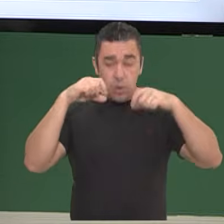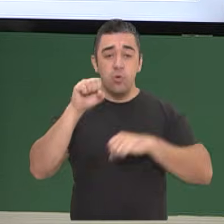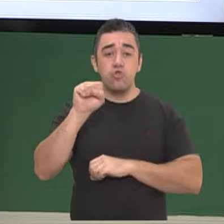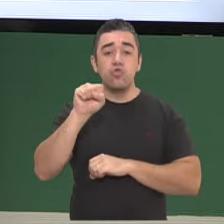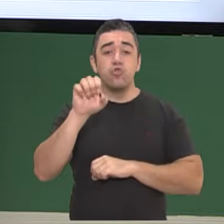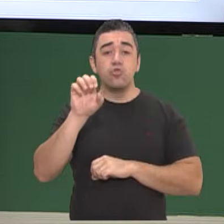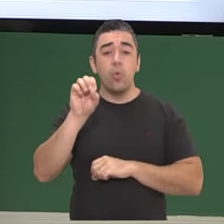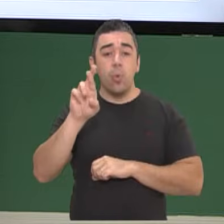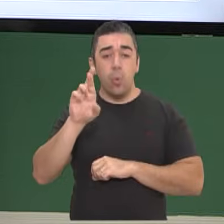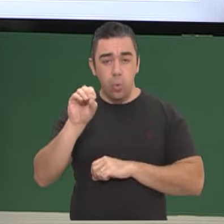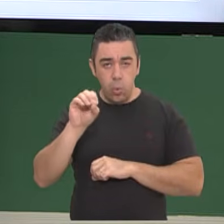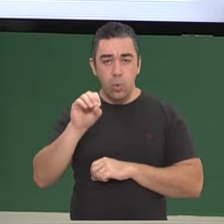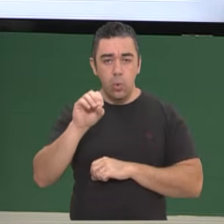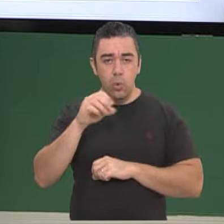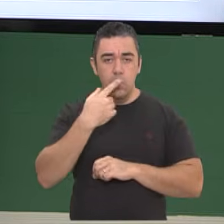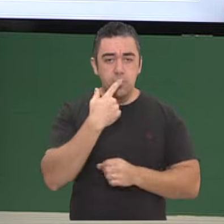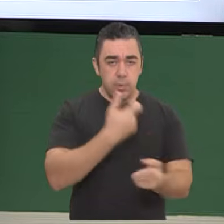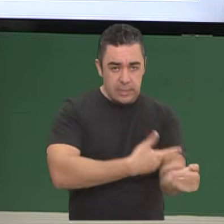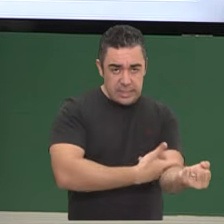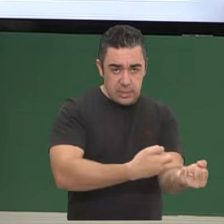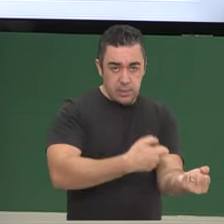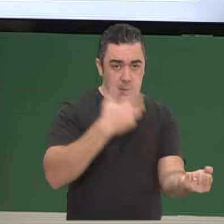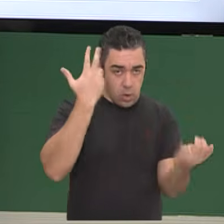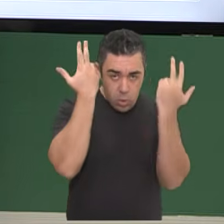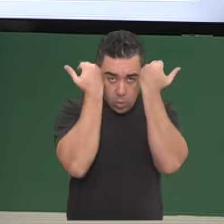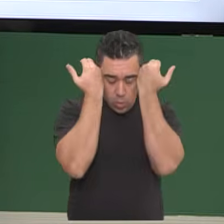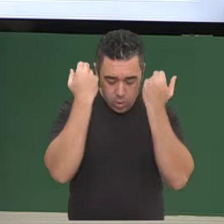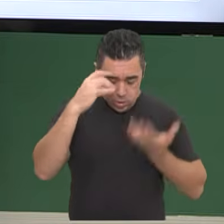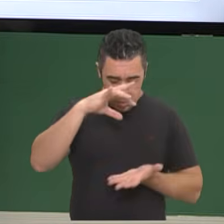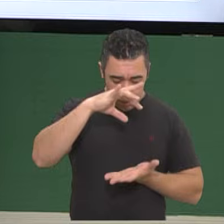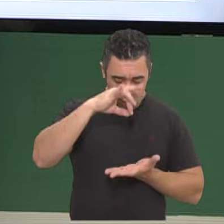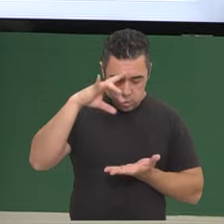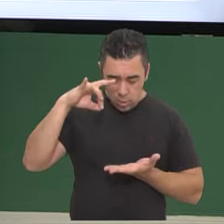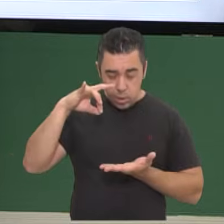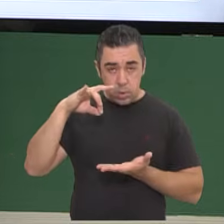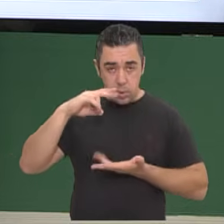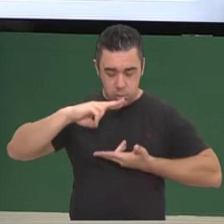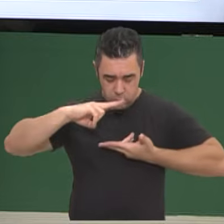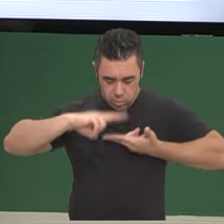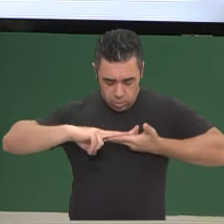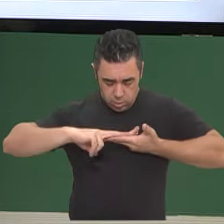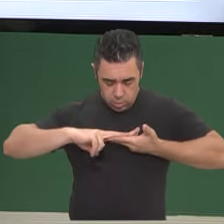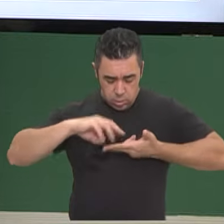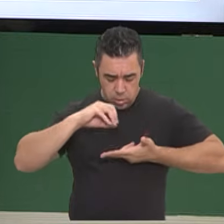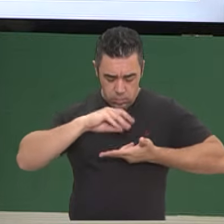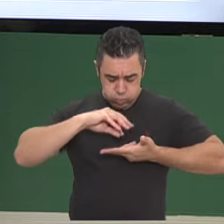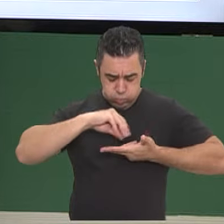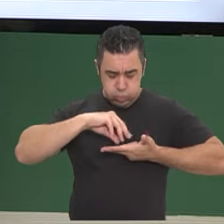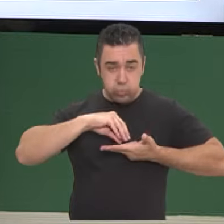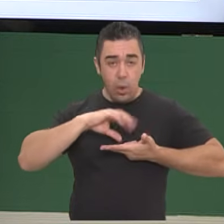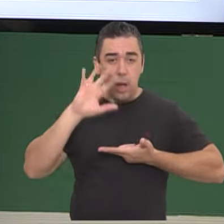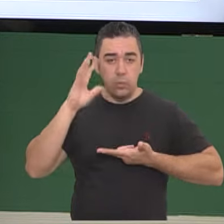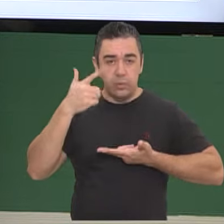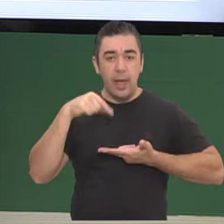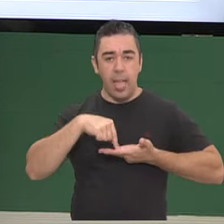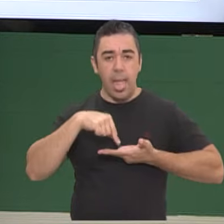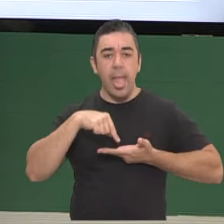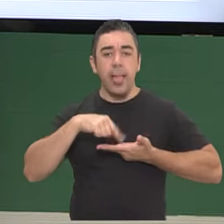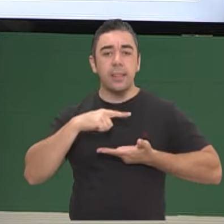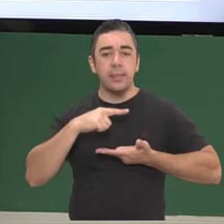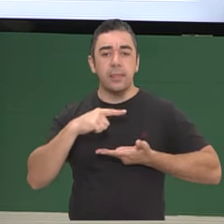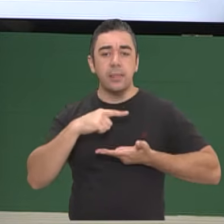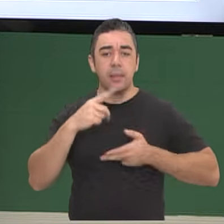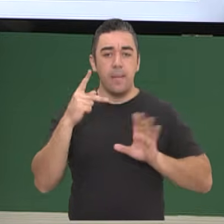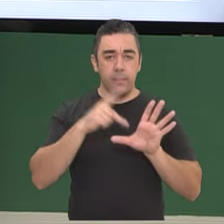lá do sangue do coelho, em cada uma delas. Quando reage, é porque a pessoa tem essa proteína no sangue, então ela é